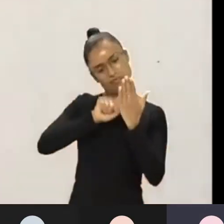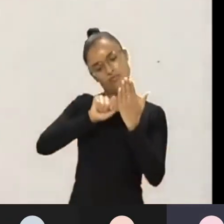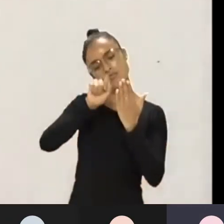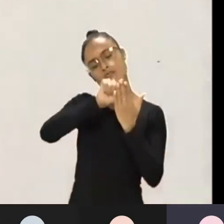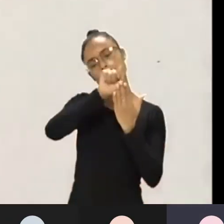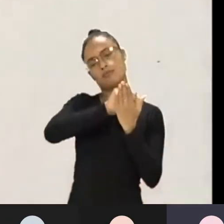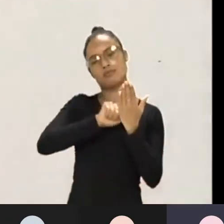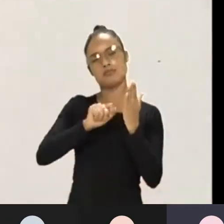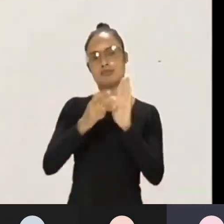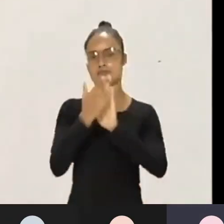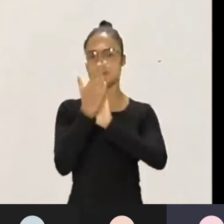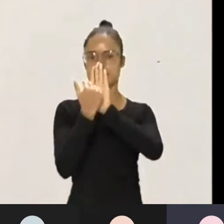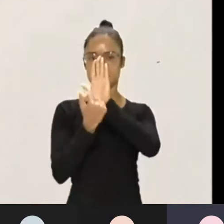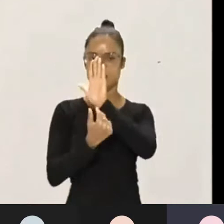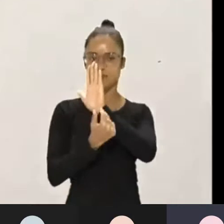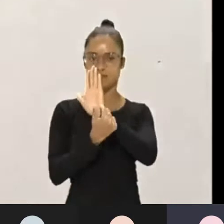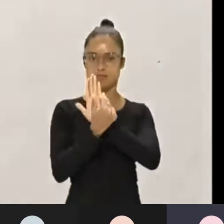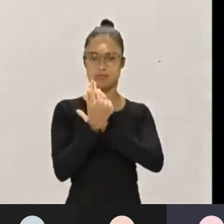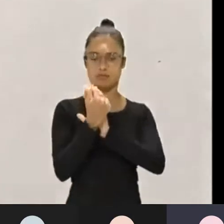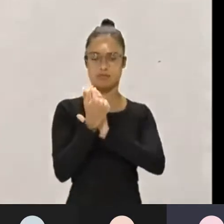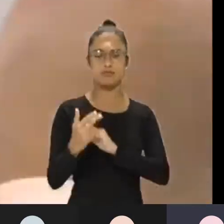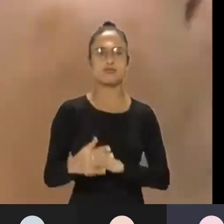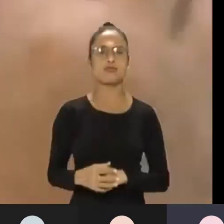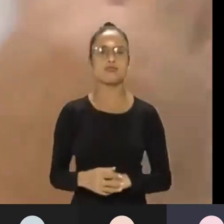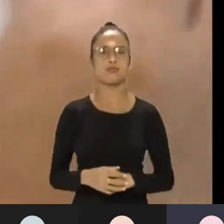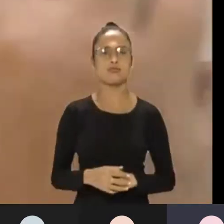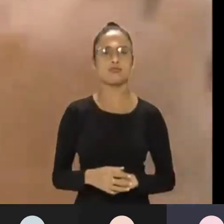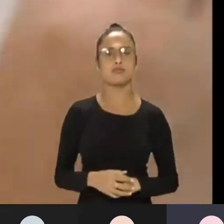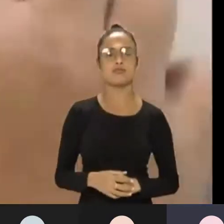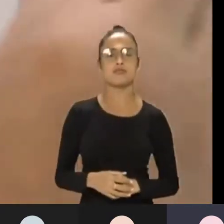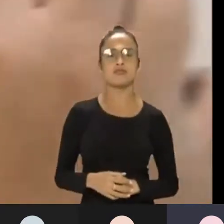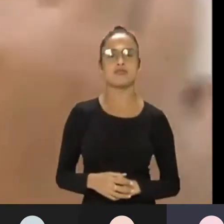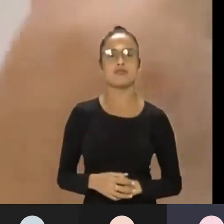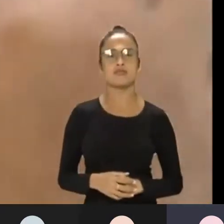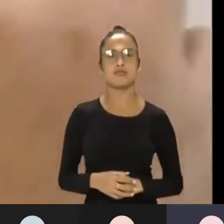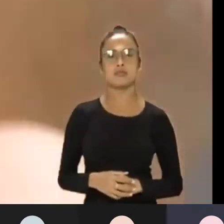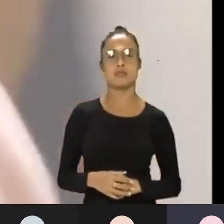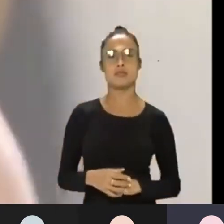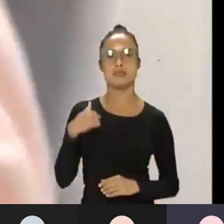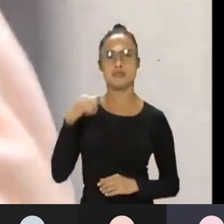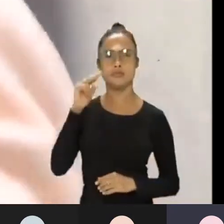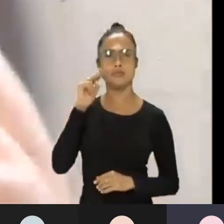também, vou pegar outra borracha. Então, todas essas linhas,